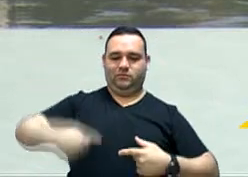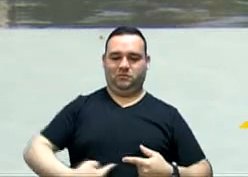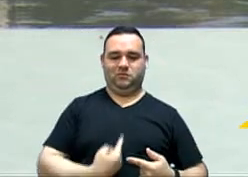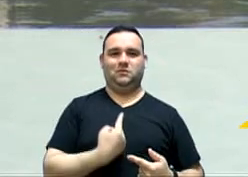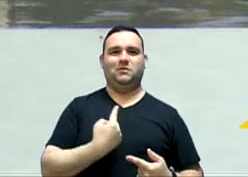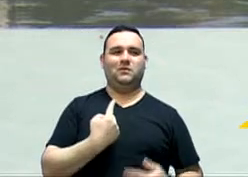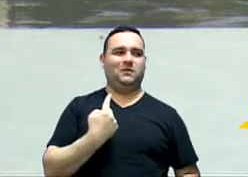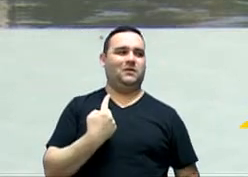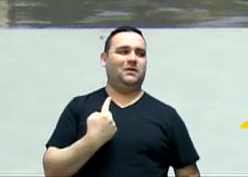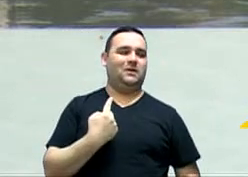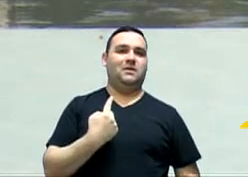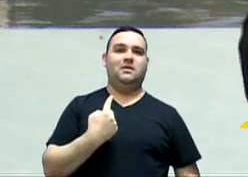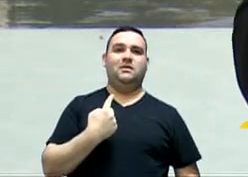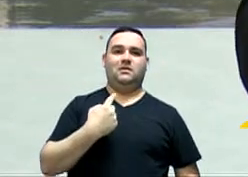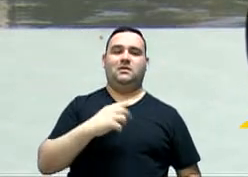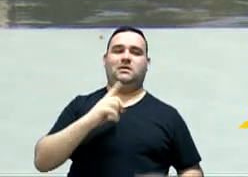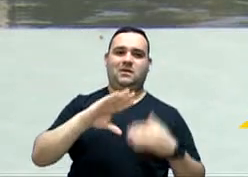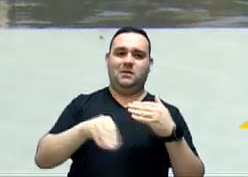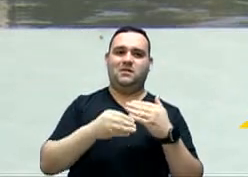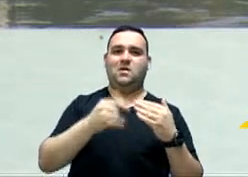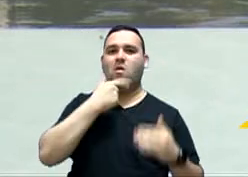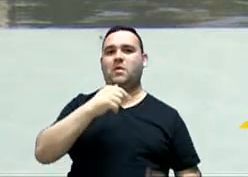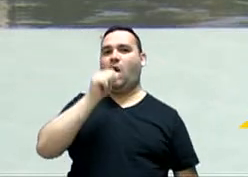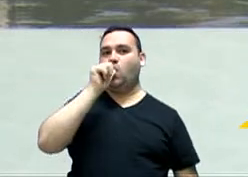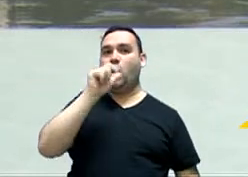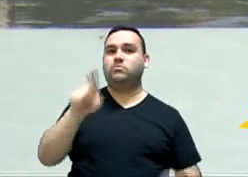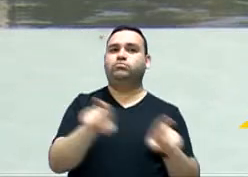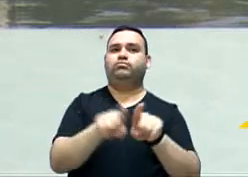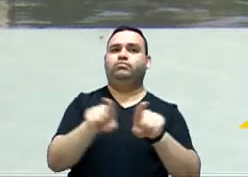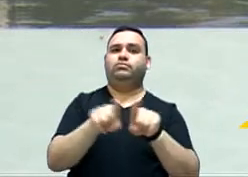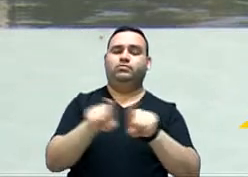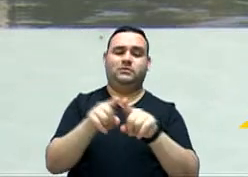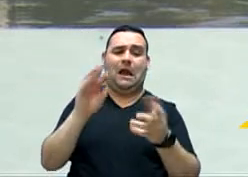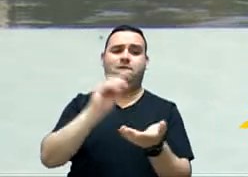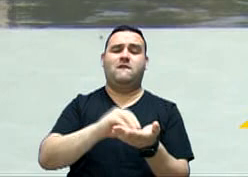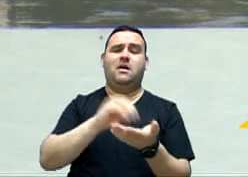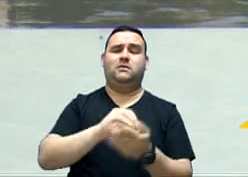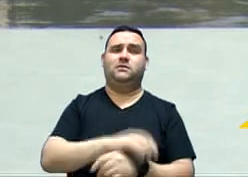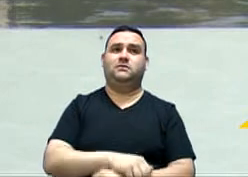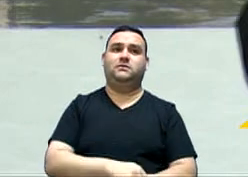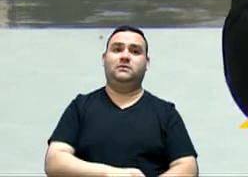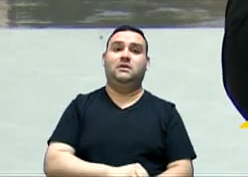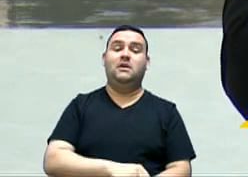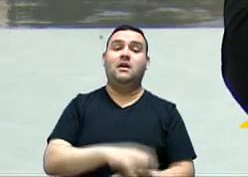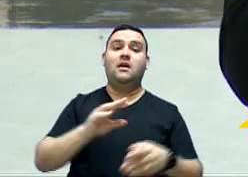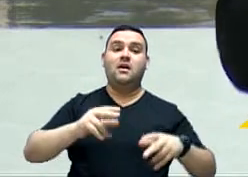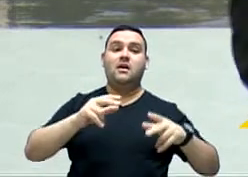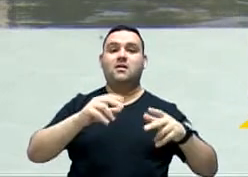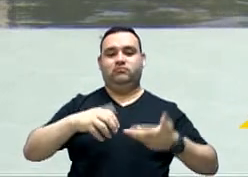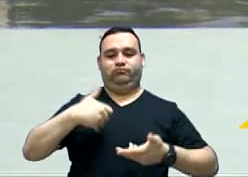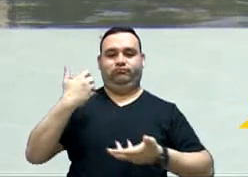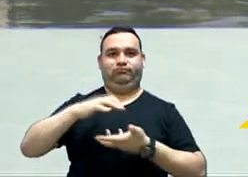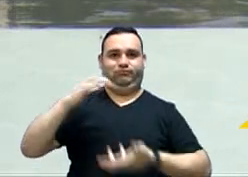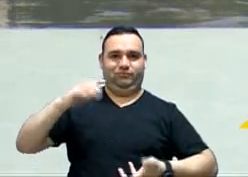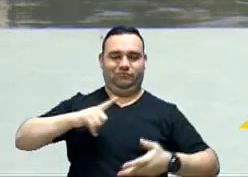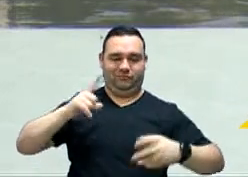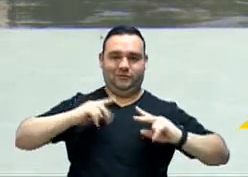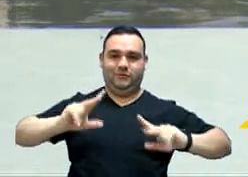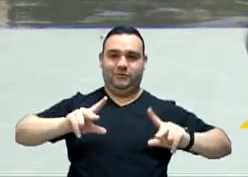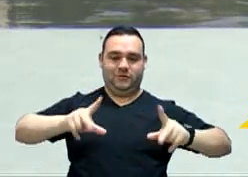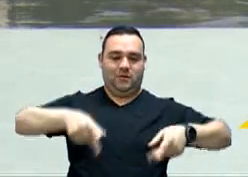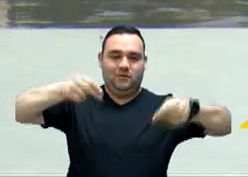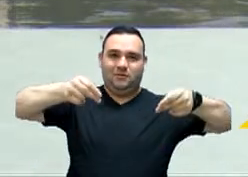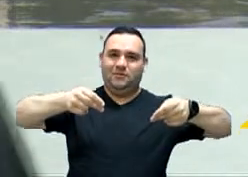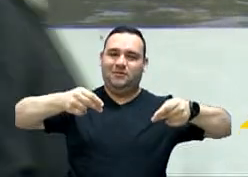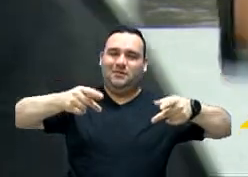alimento integral, Silvano Júnior também, em fralda geriátrica para adulto. As pessoas